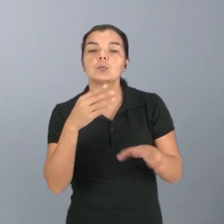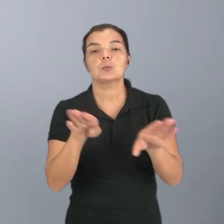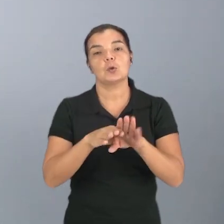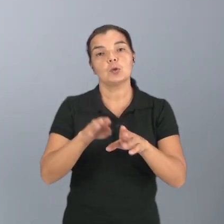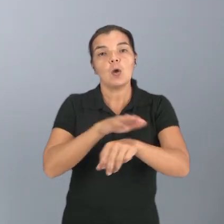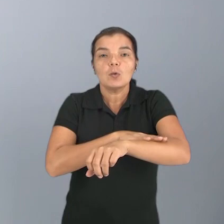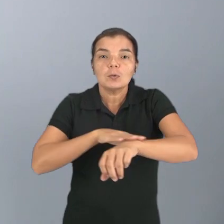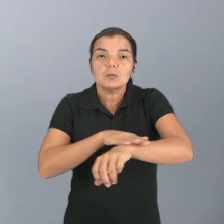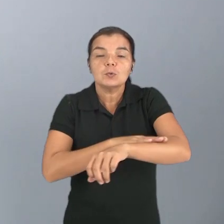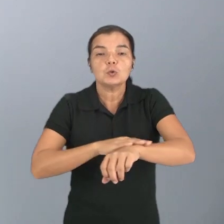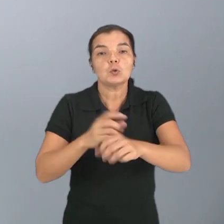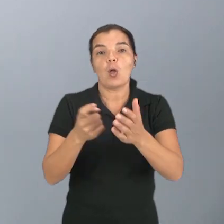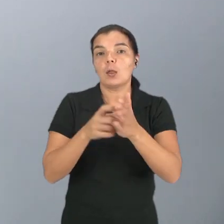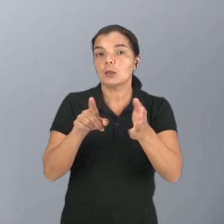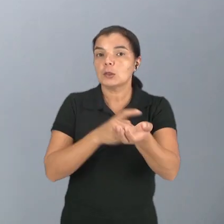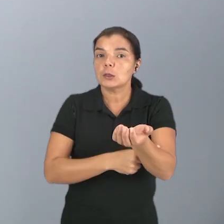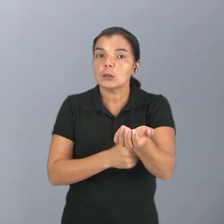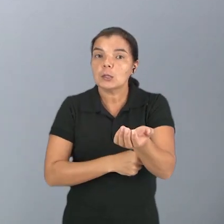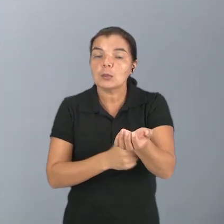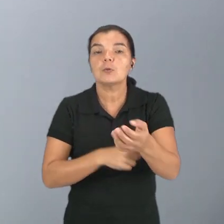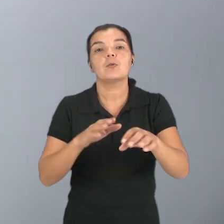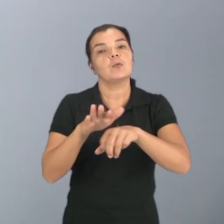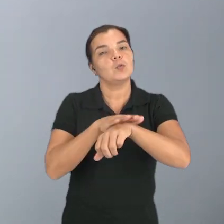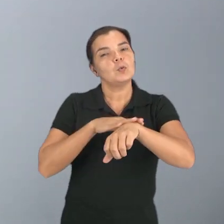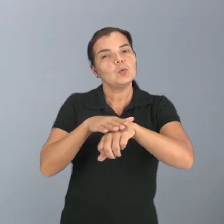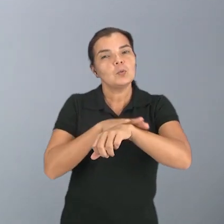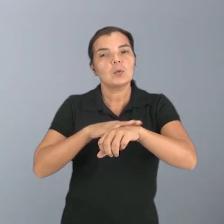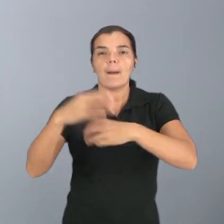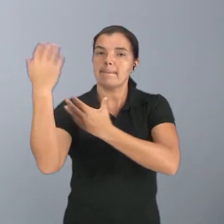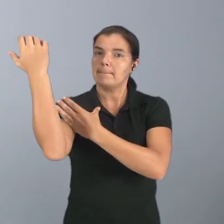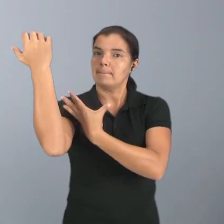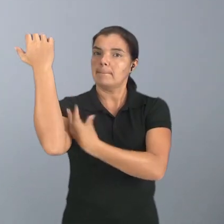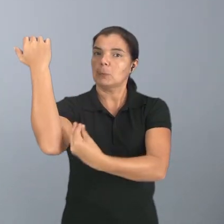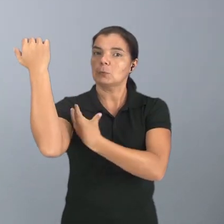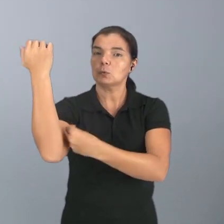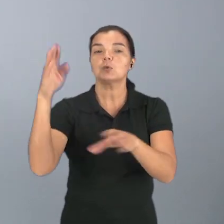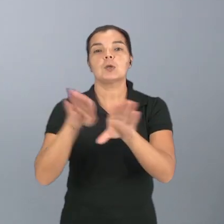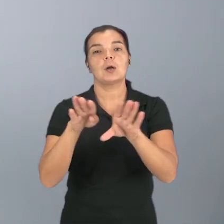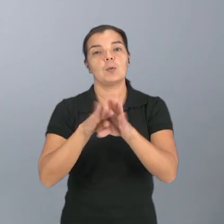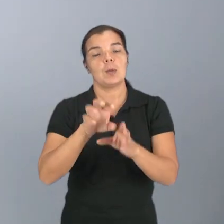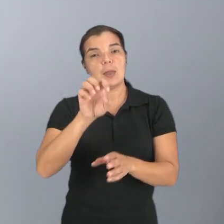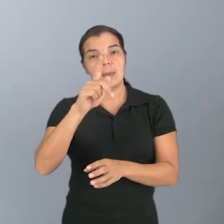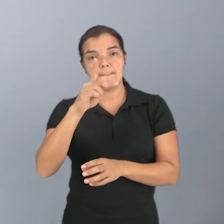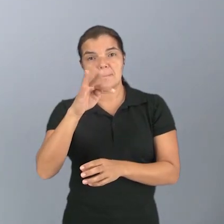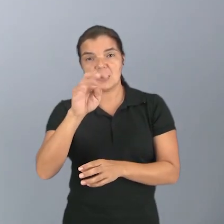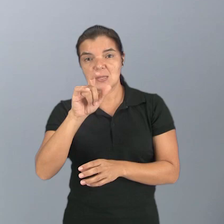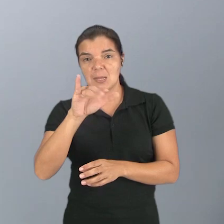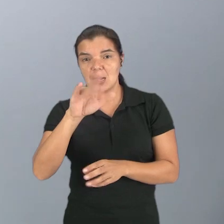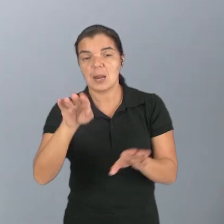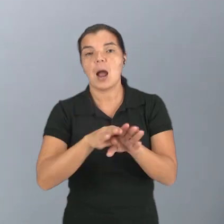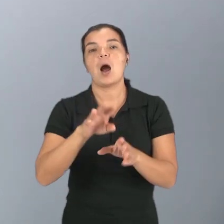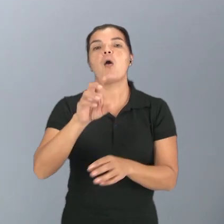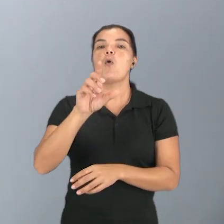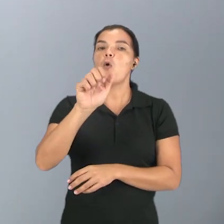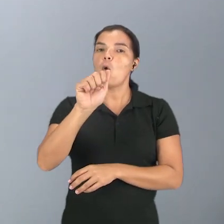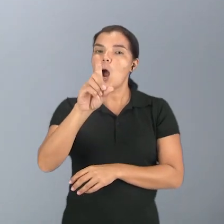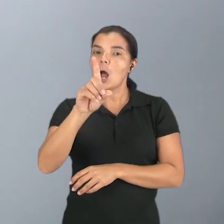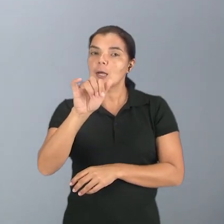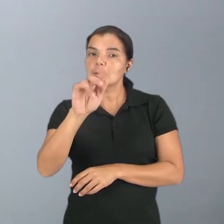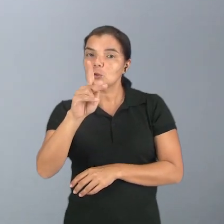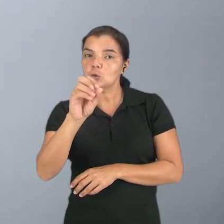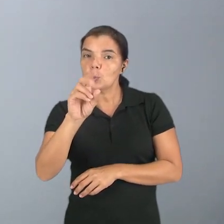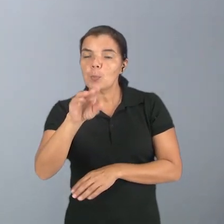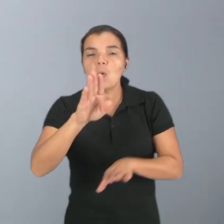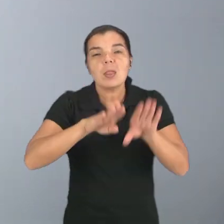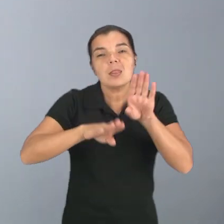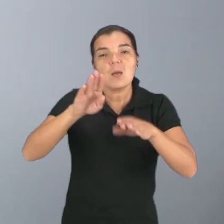posso ter o tecido nervoso, Posso ter também o tecido muscular, o tecido epitelial, o adiposo. Então, dependendo de que